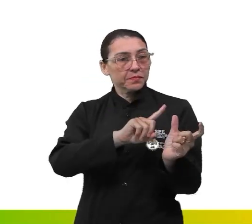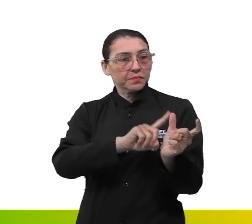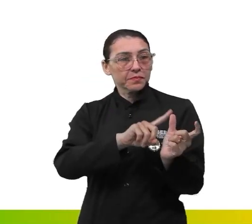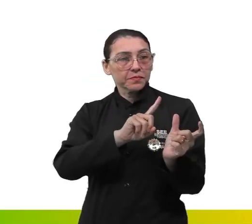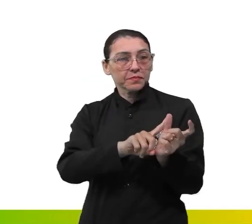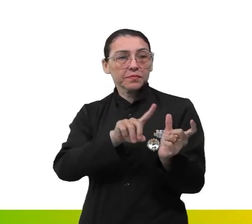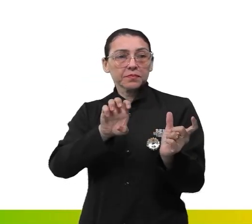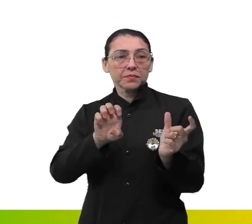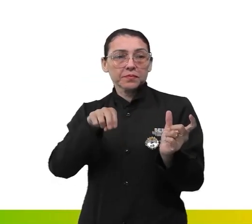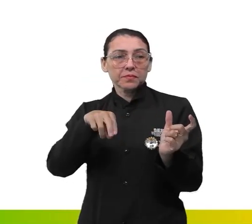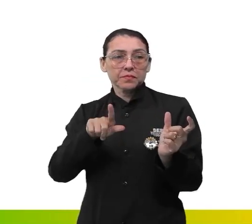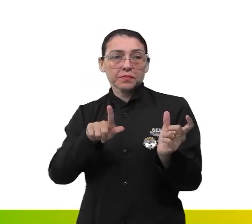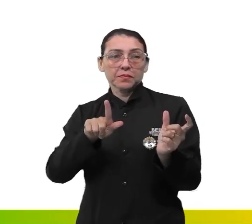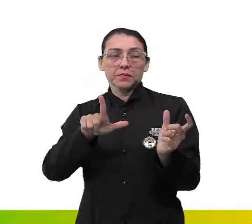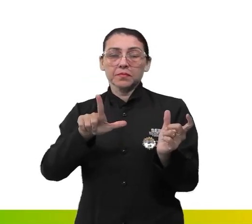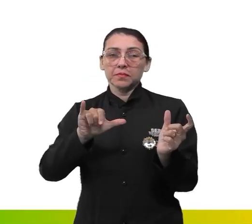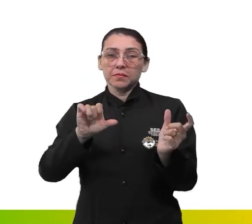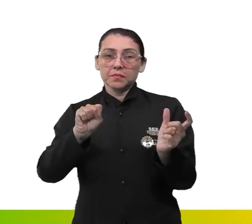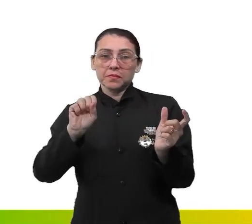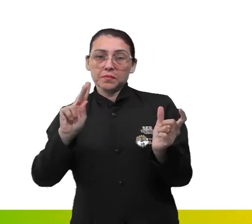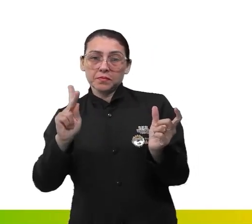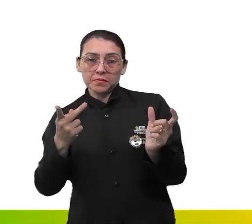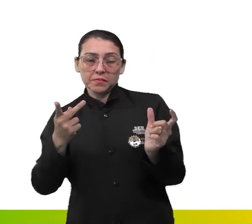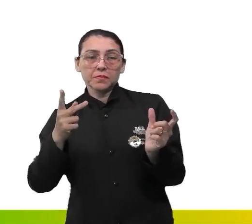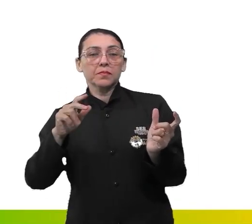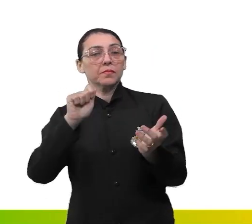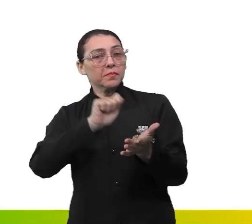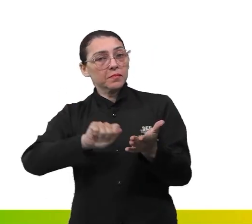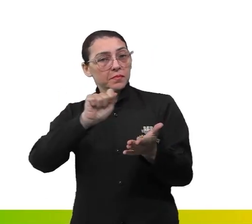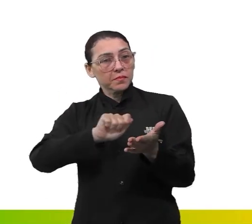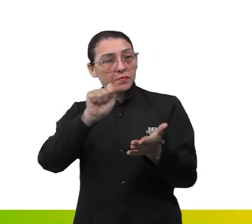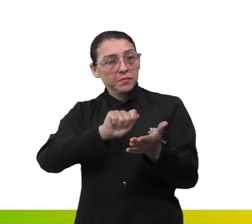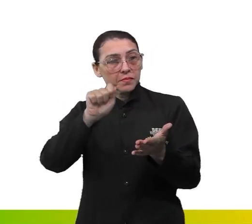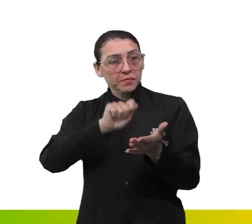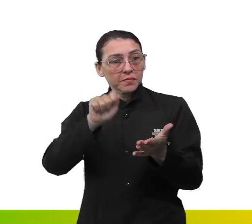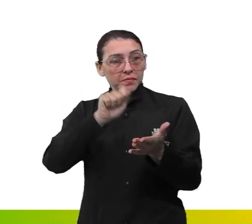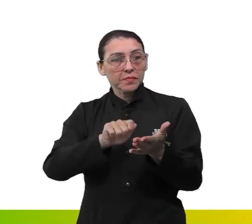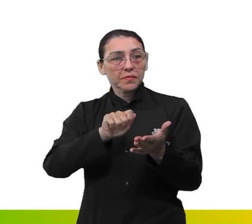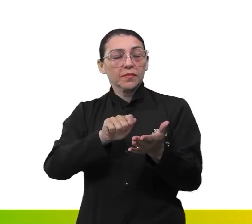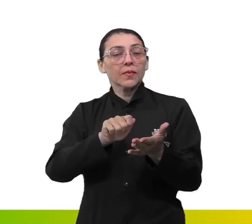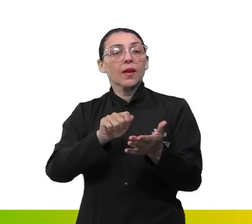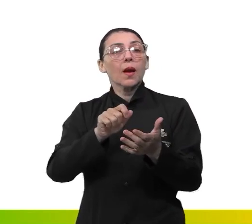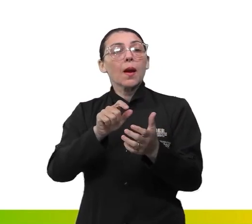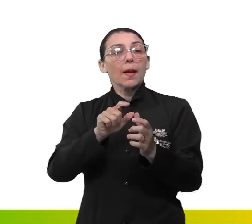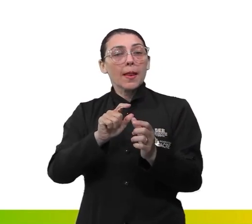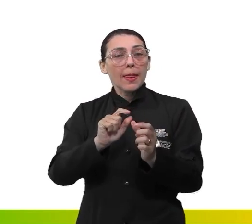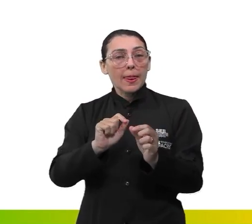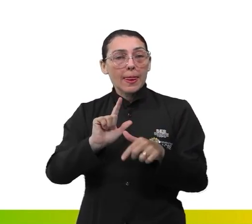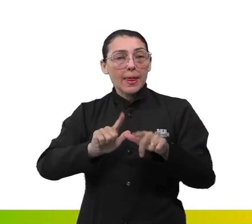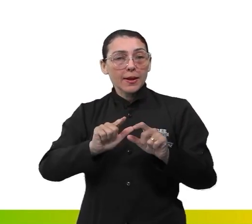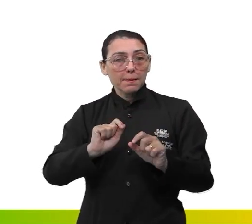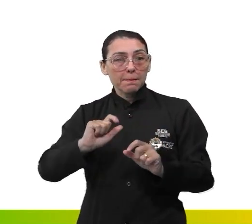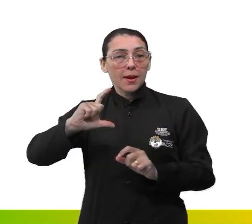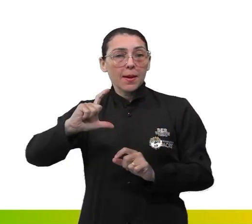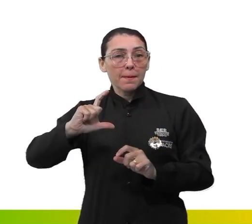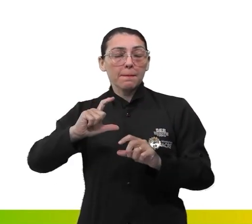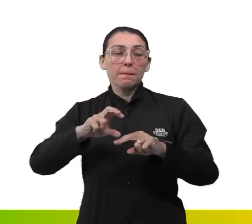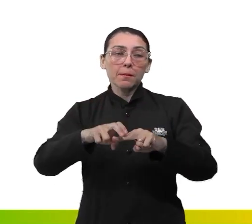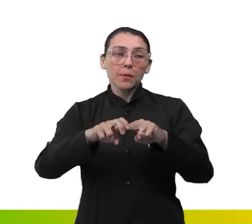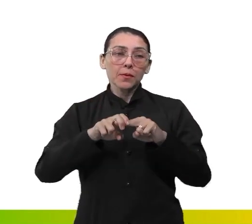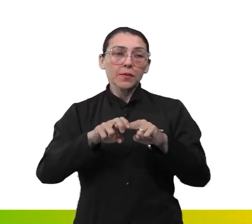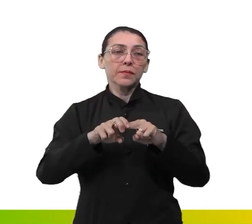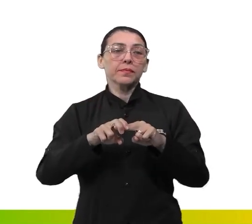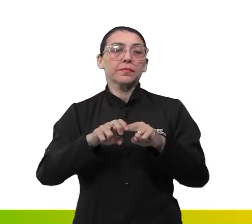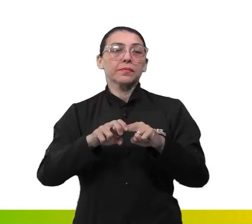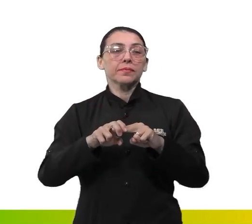English, nacionalidade, todas elas são escritas na língua inglesa com uma letra maiúscula. É por isso que em inglês